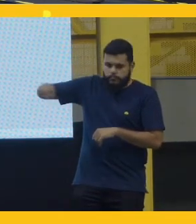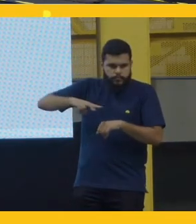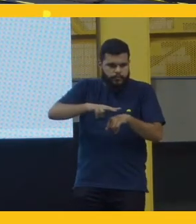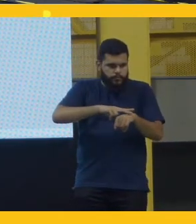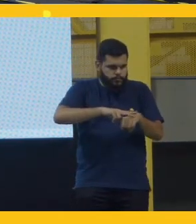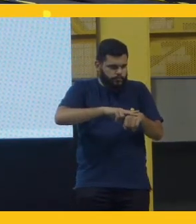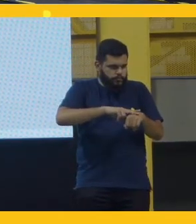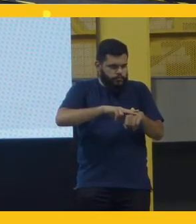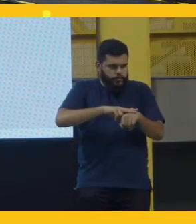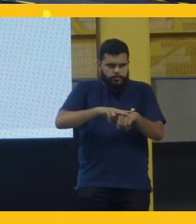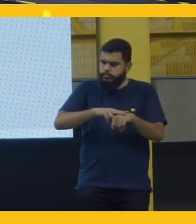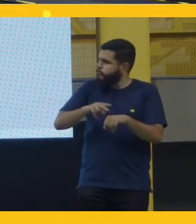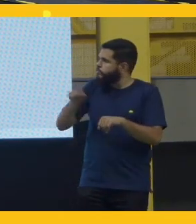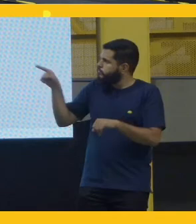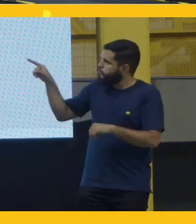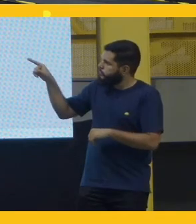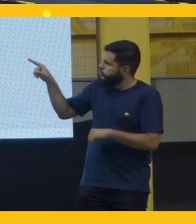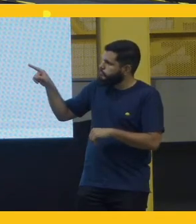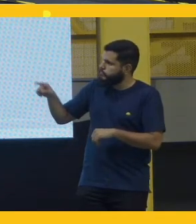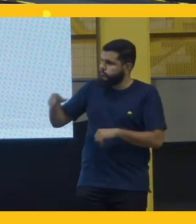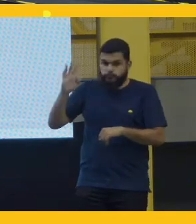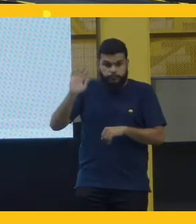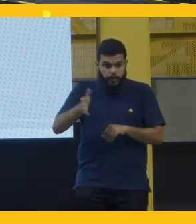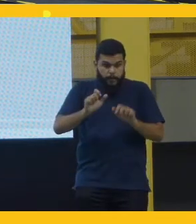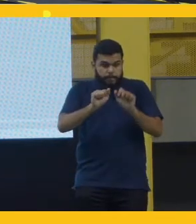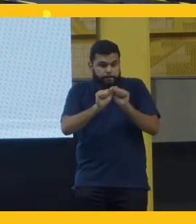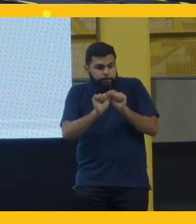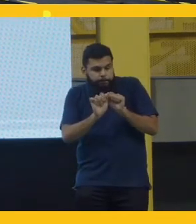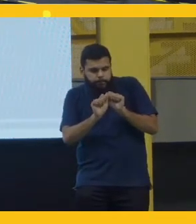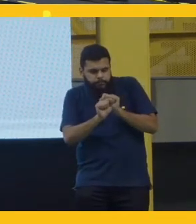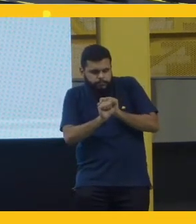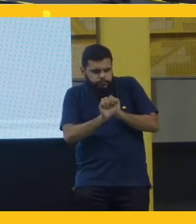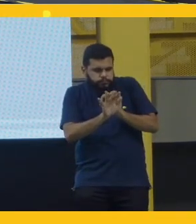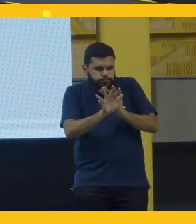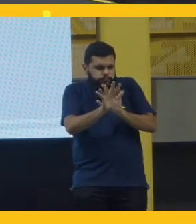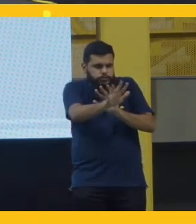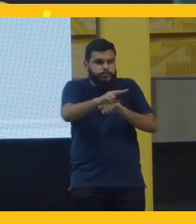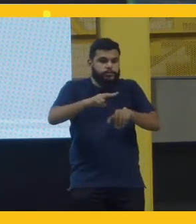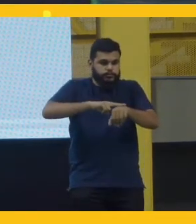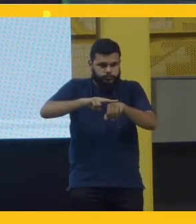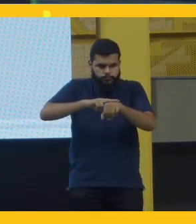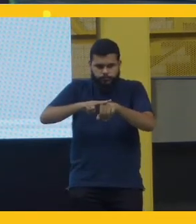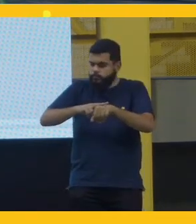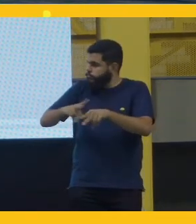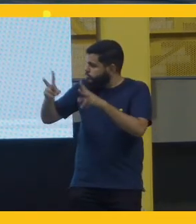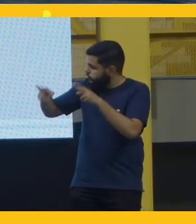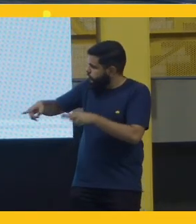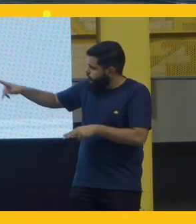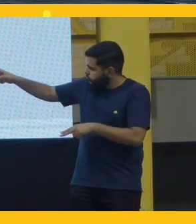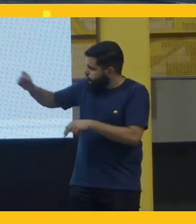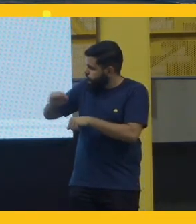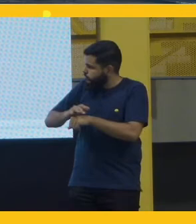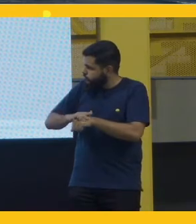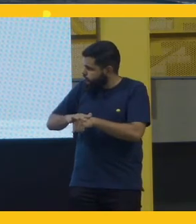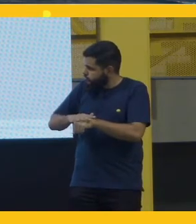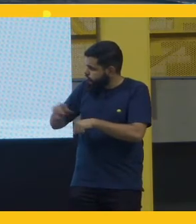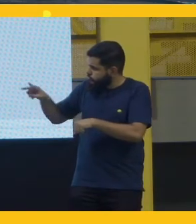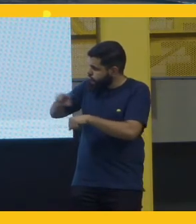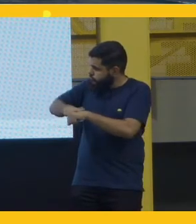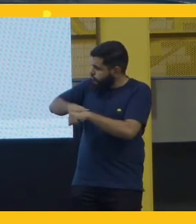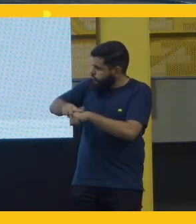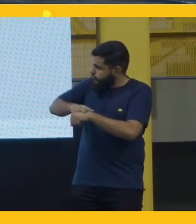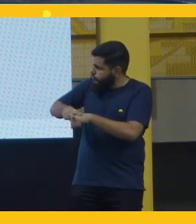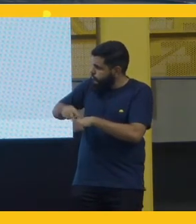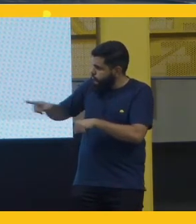verde. Na hora que eu jogo luz verde em um objeto verde, o objeto